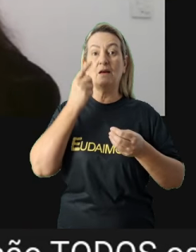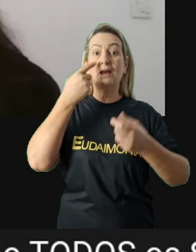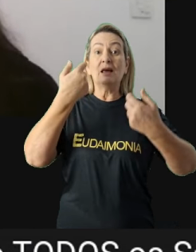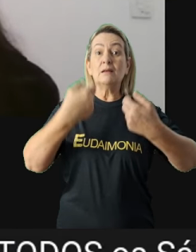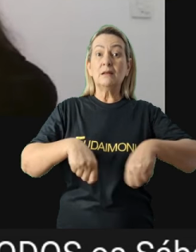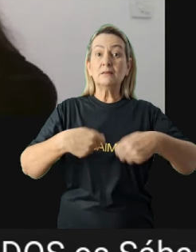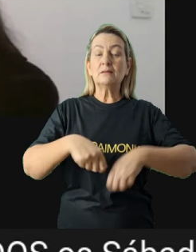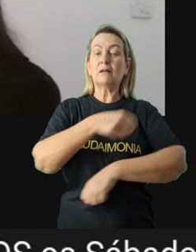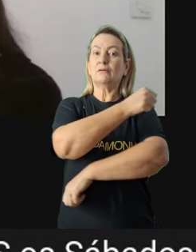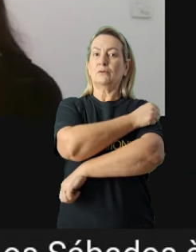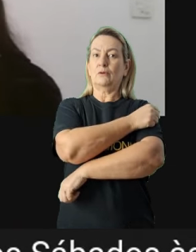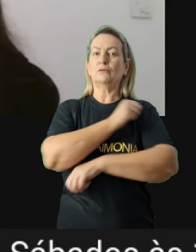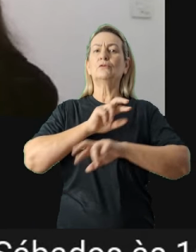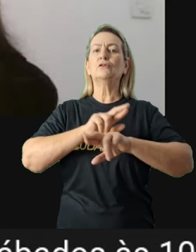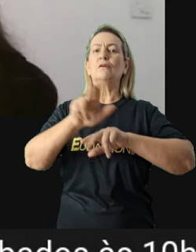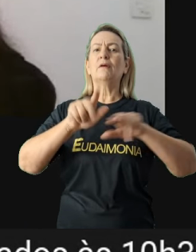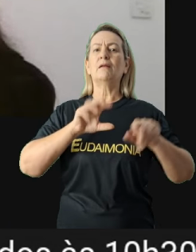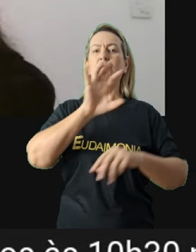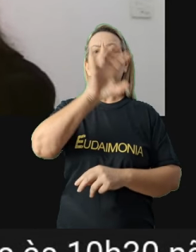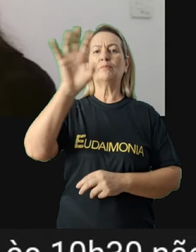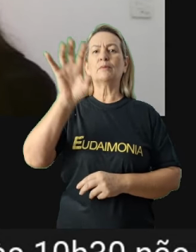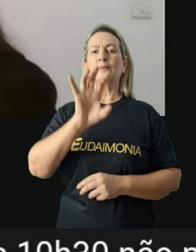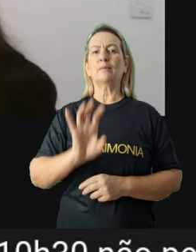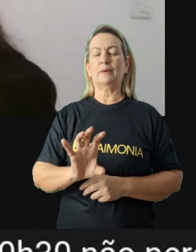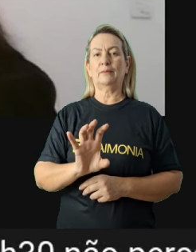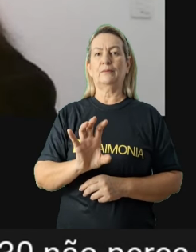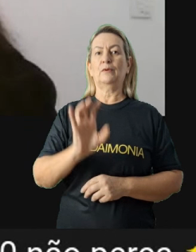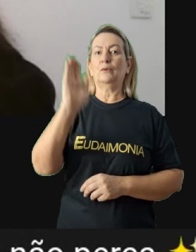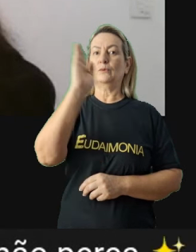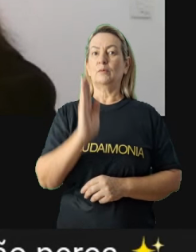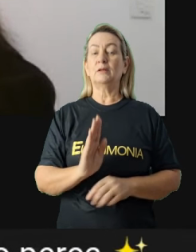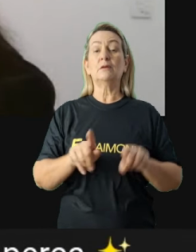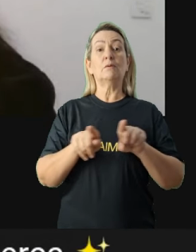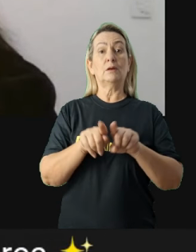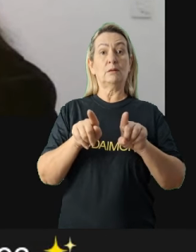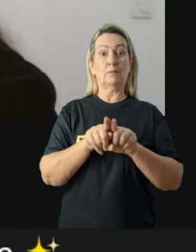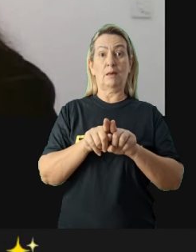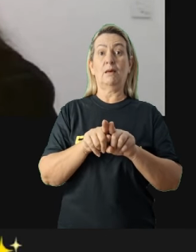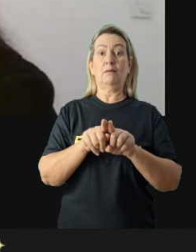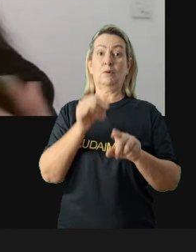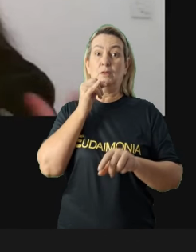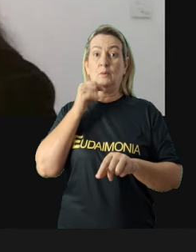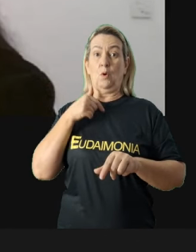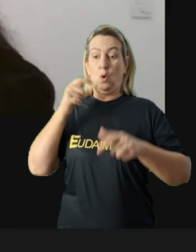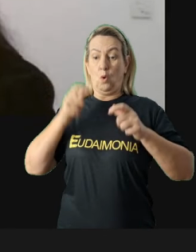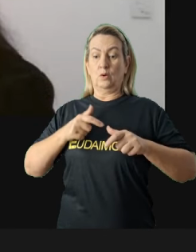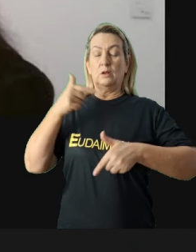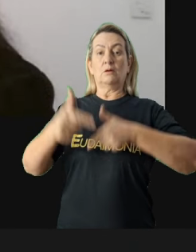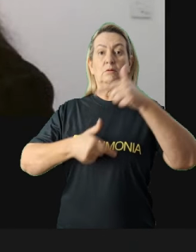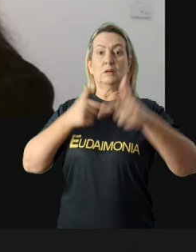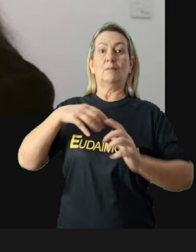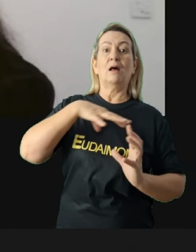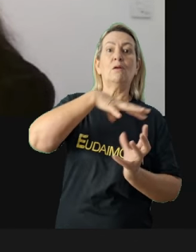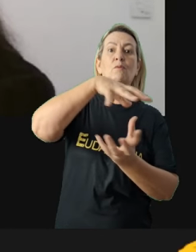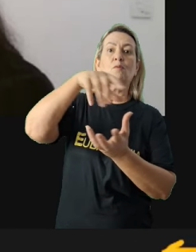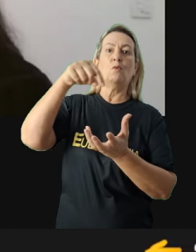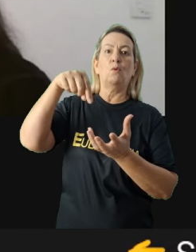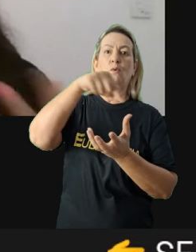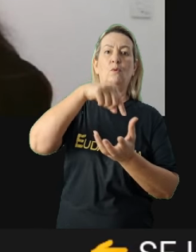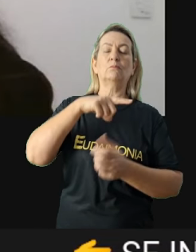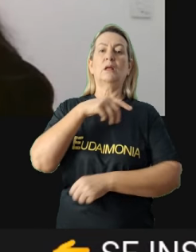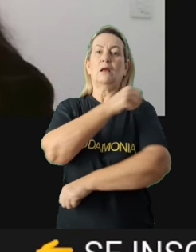sistema de aprendizado para atender as demandas desses alunos de diferentes regiões do país e até, no nosso caso, de diferentes regiões